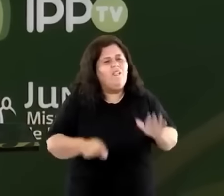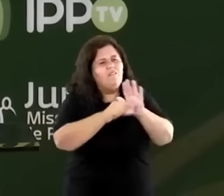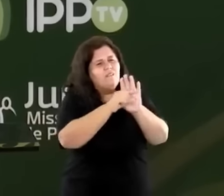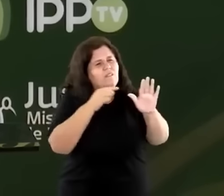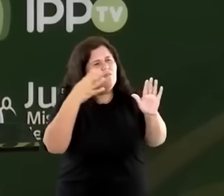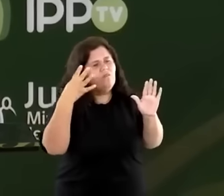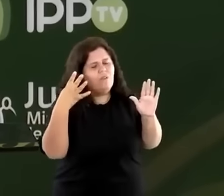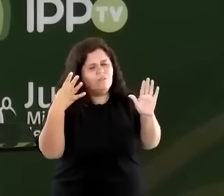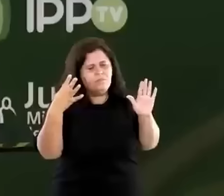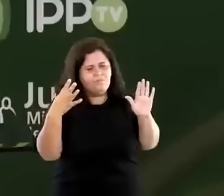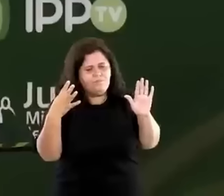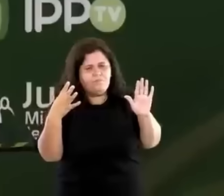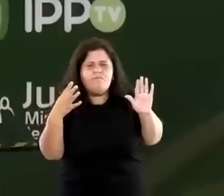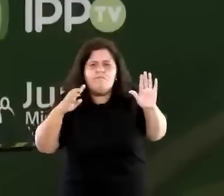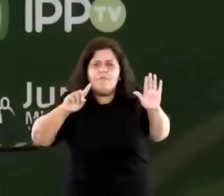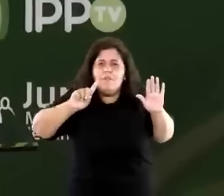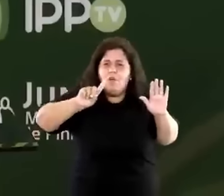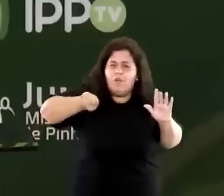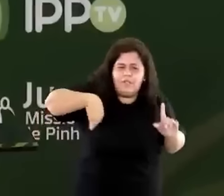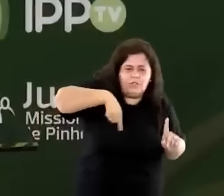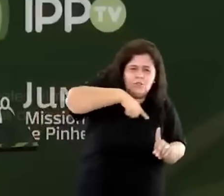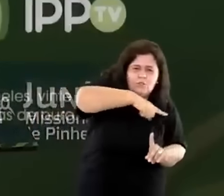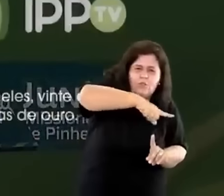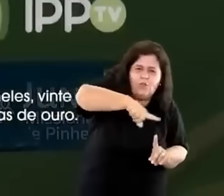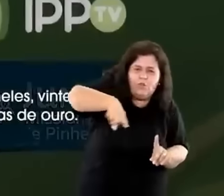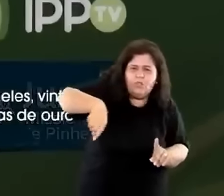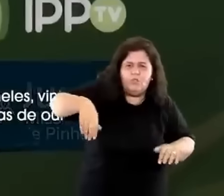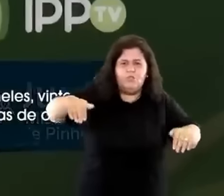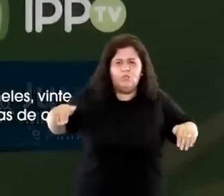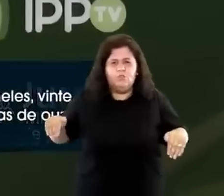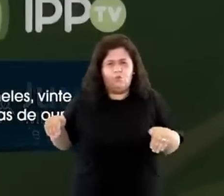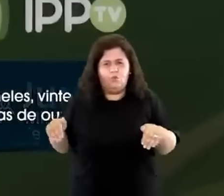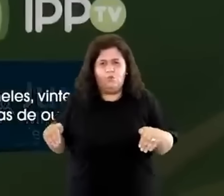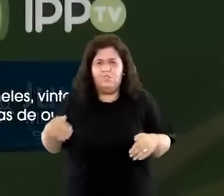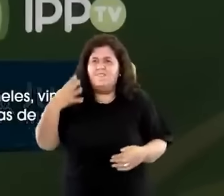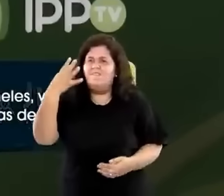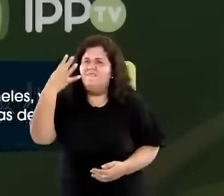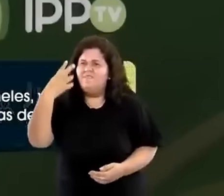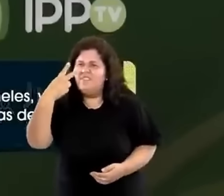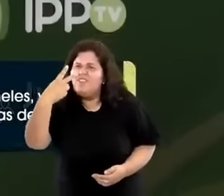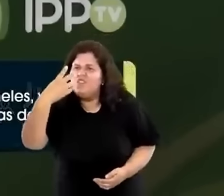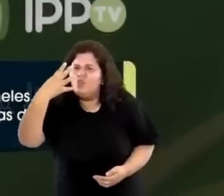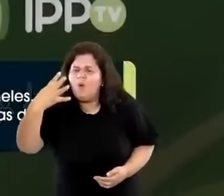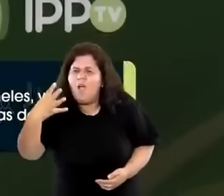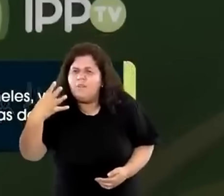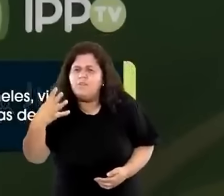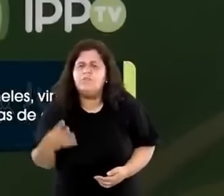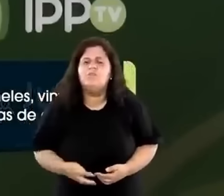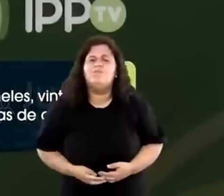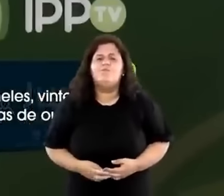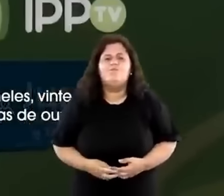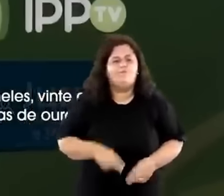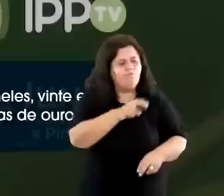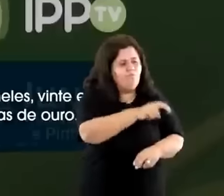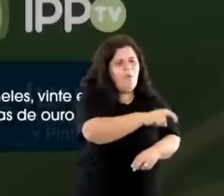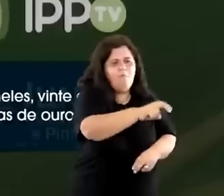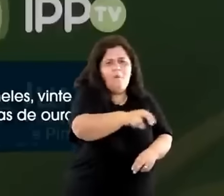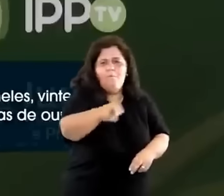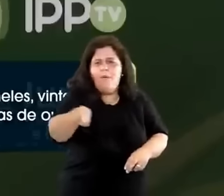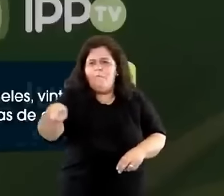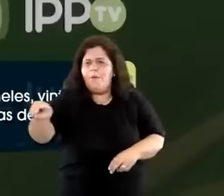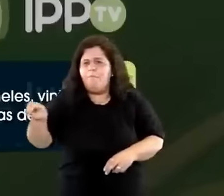por favor ao redor do Trono há também 24 Tronos e assentados neles